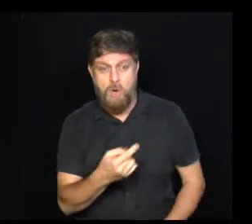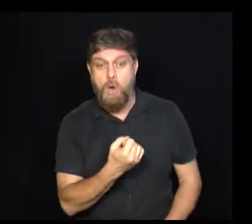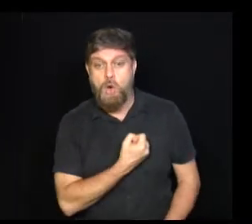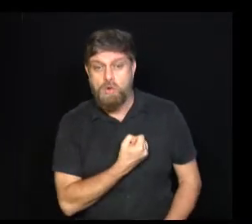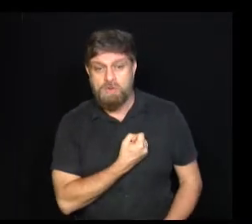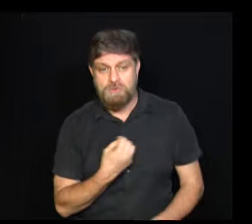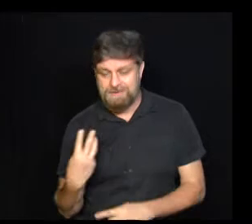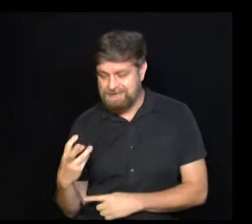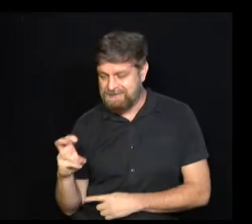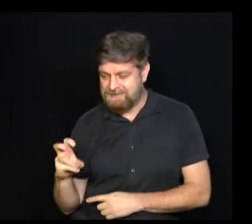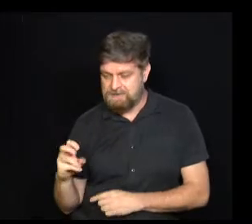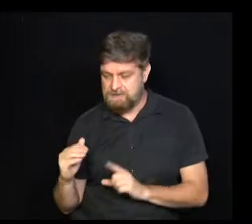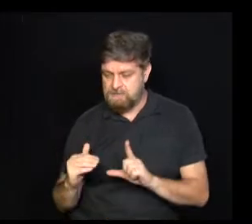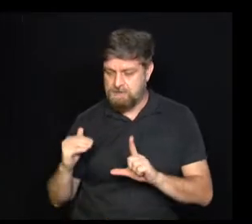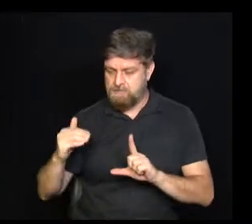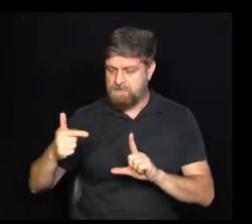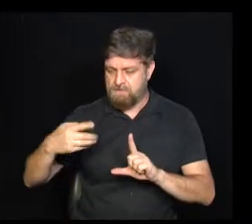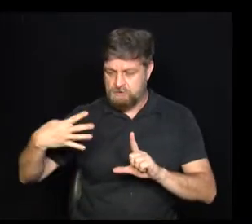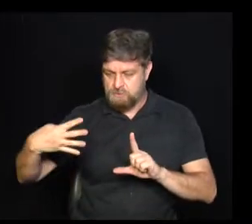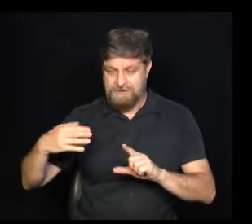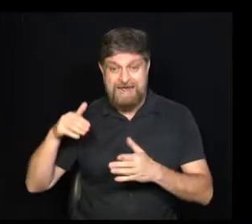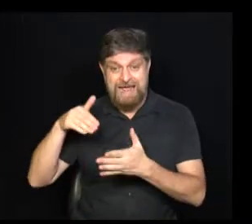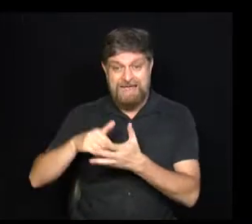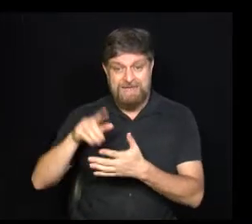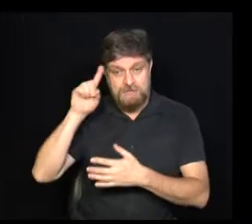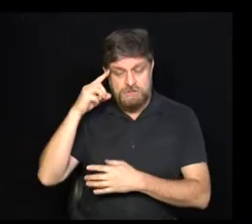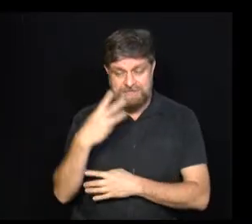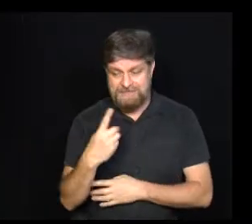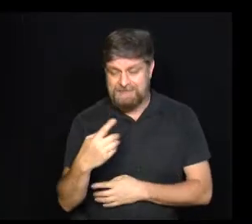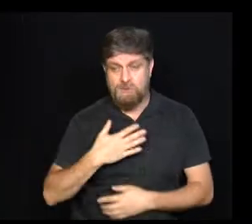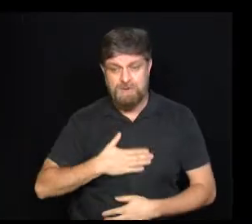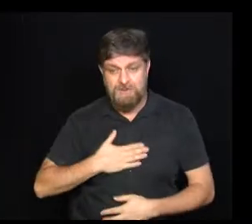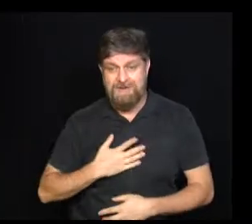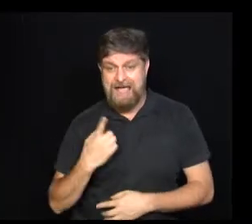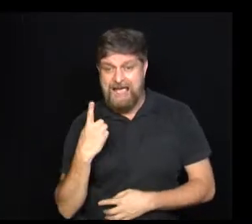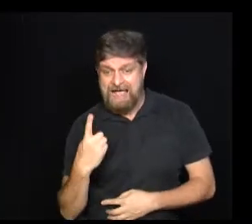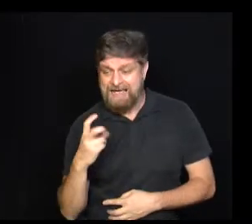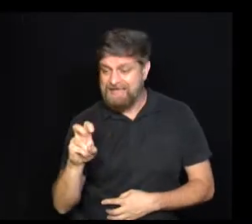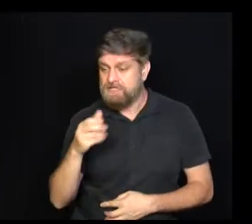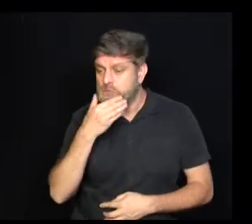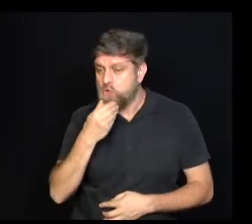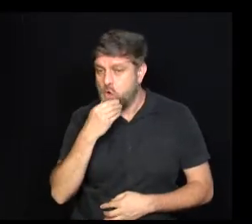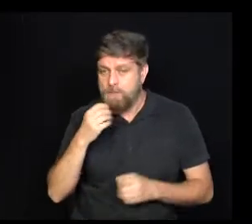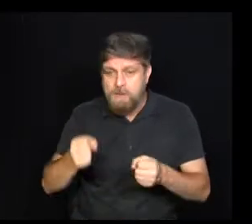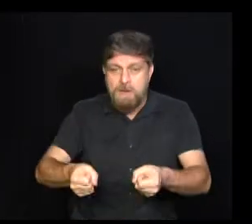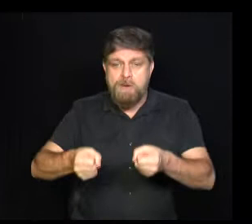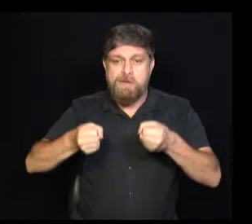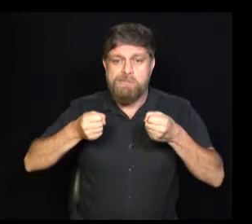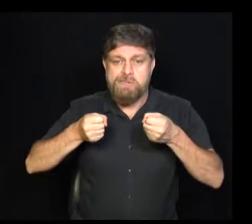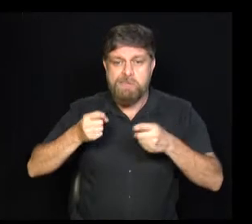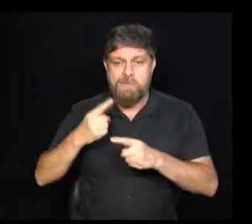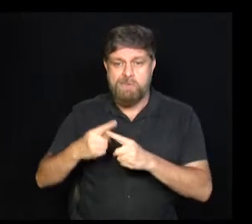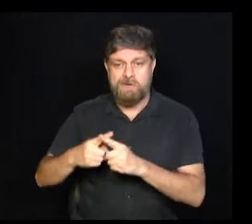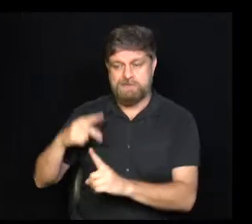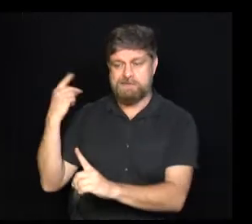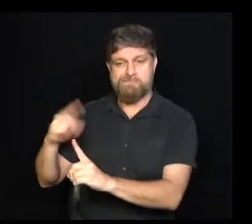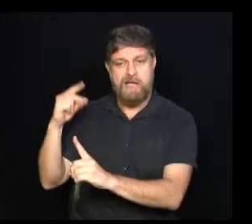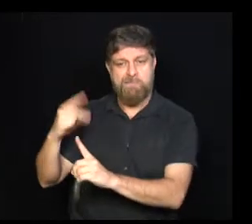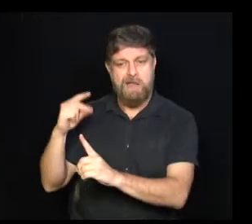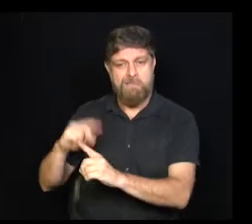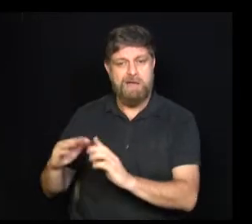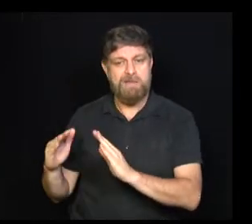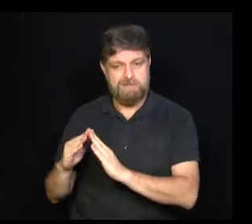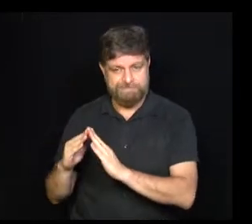2020, 24 e até 31 de agosto foram 15 prisões por violência doméstica. Nós temos